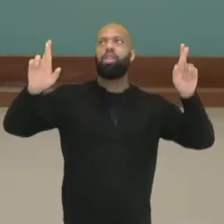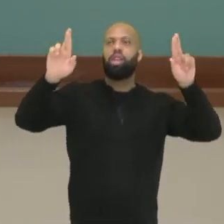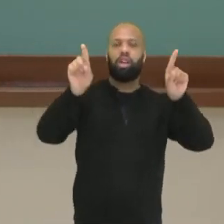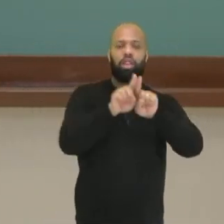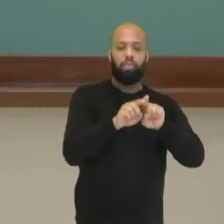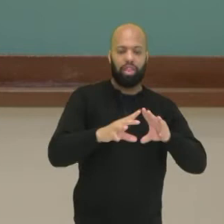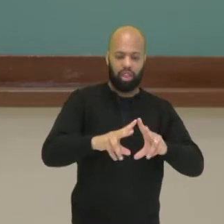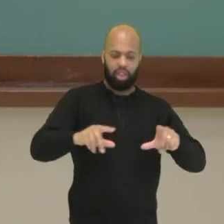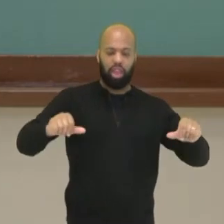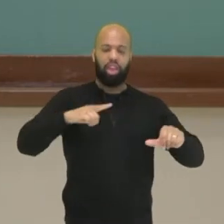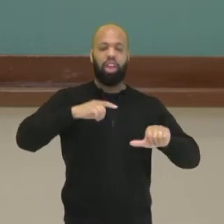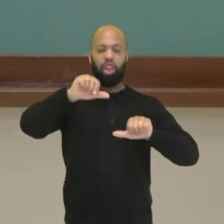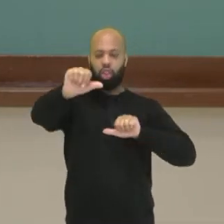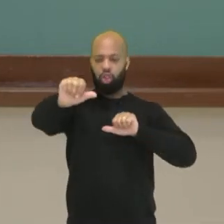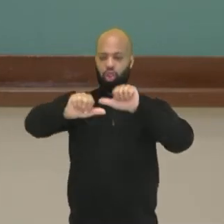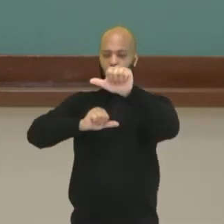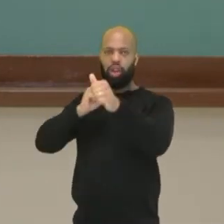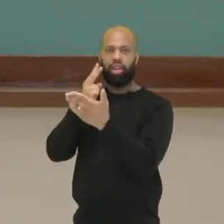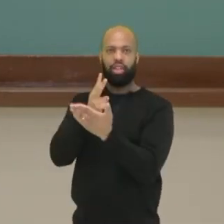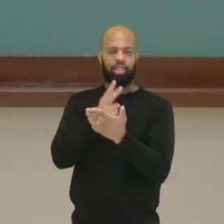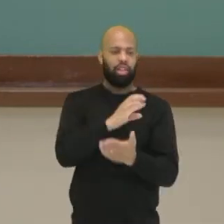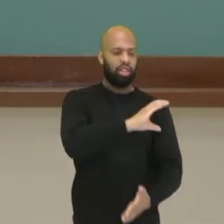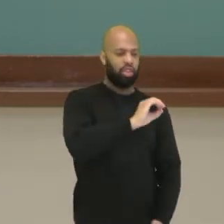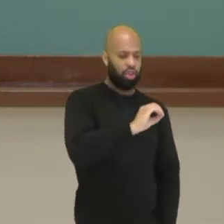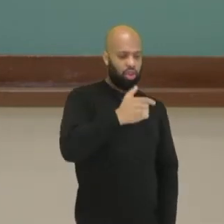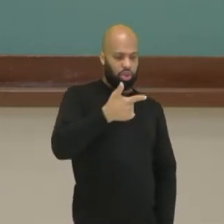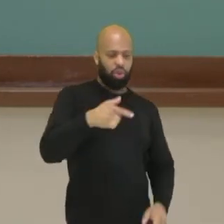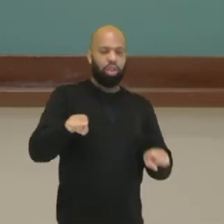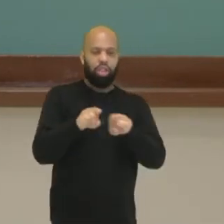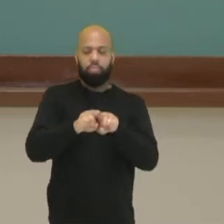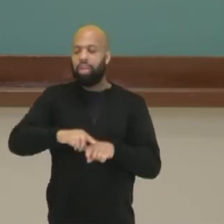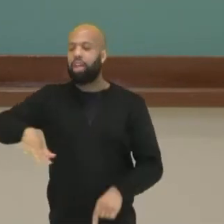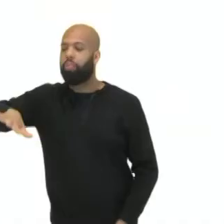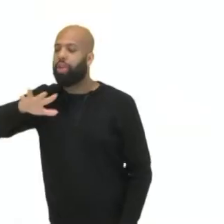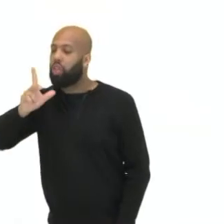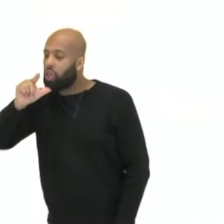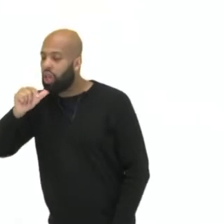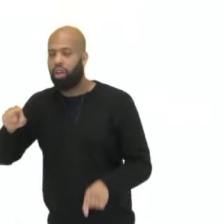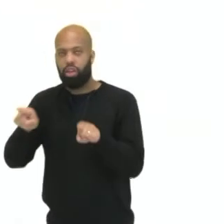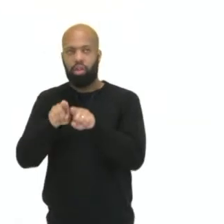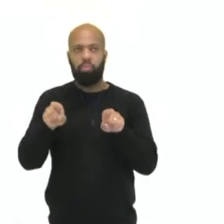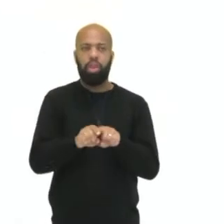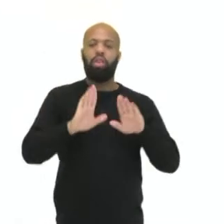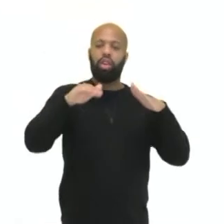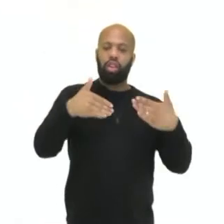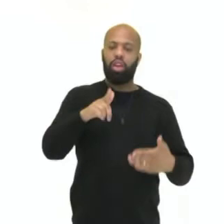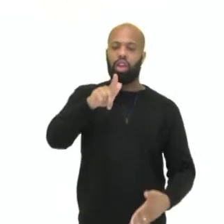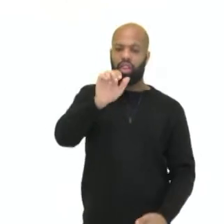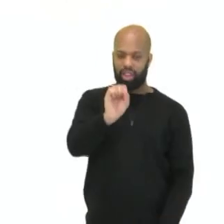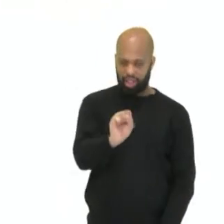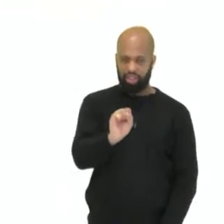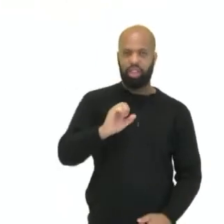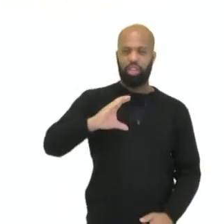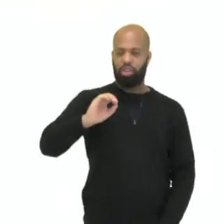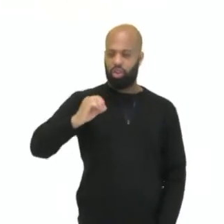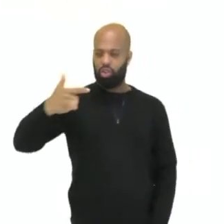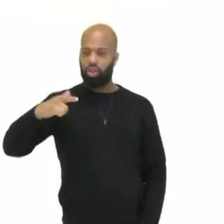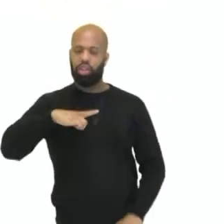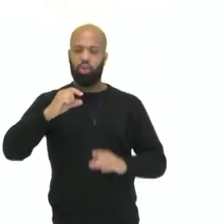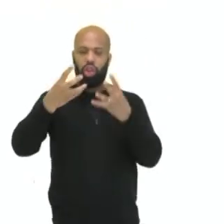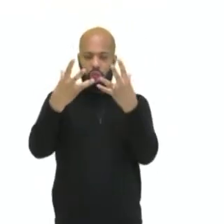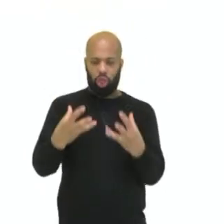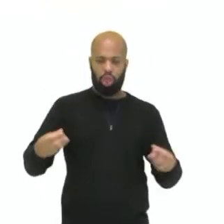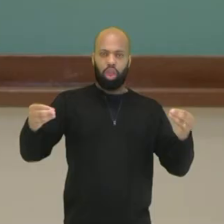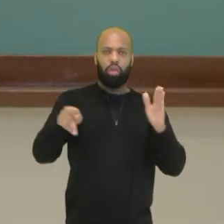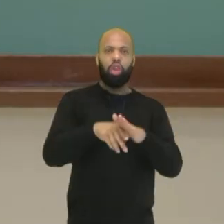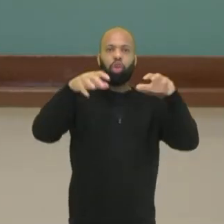troca contínua entre o gás carbônico atmosférico e o ambiente aquático, por exemplo, também, e o gás carbônico dissolve-se na água da chuva, produzindo